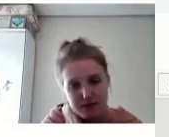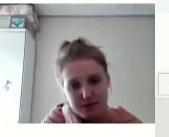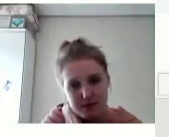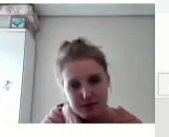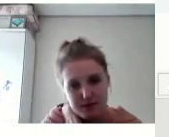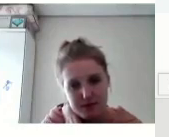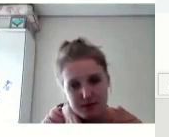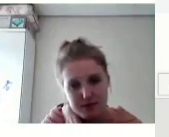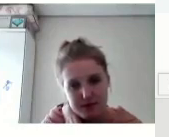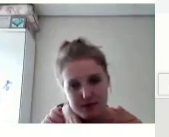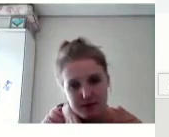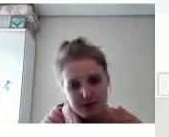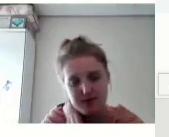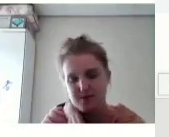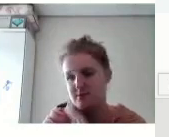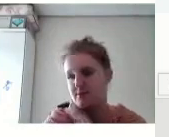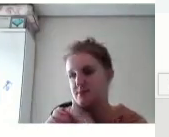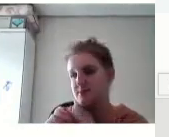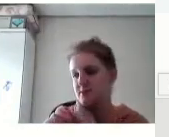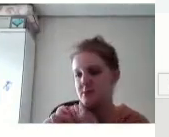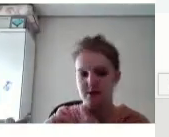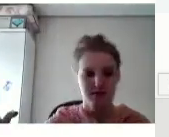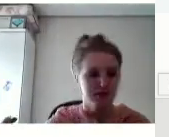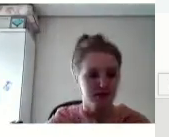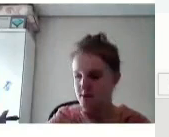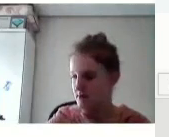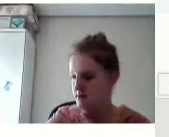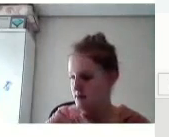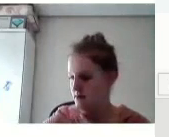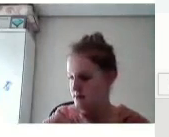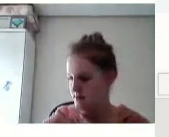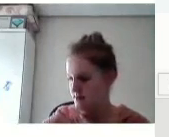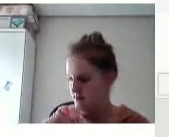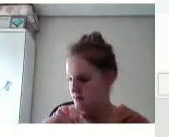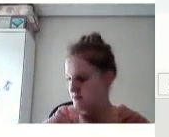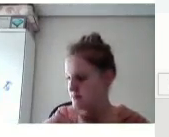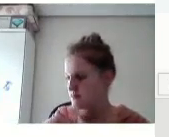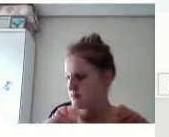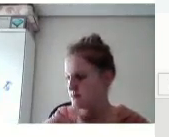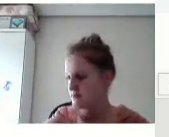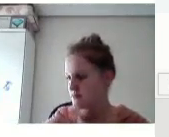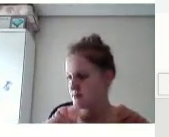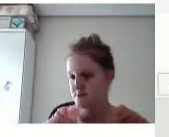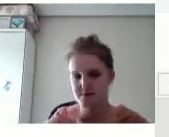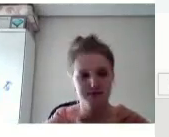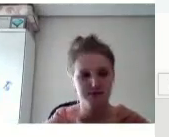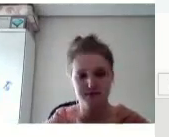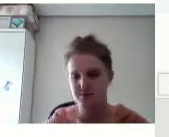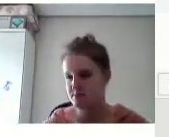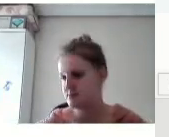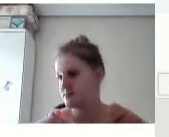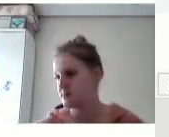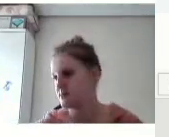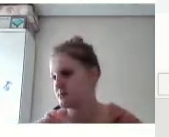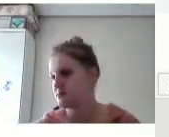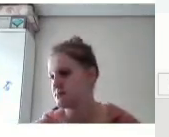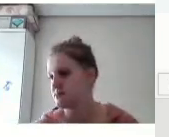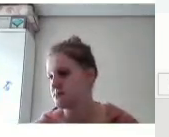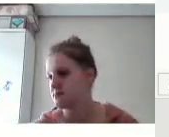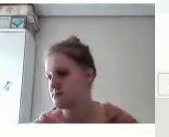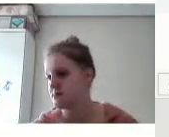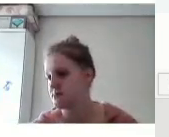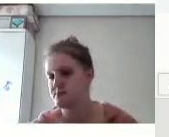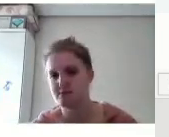ponto, né? Então, eu ainda também posso escrever a variação da funcional lagrangiana em termos, claro, integral